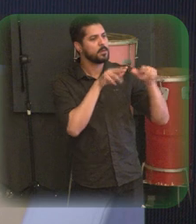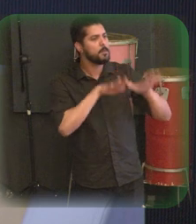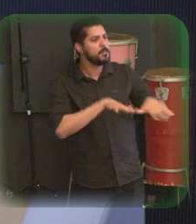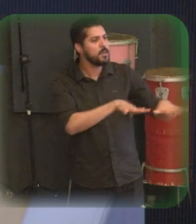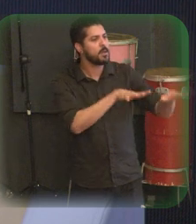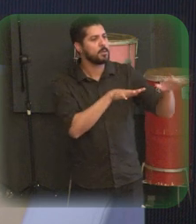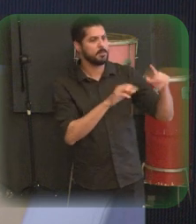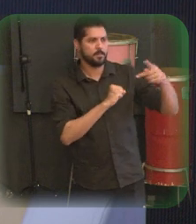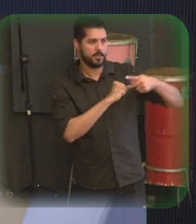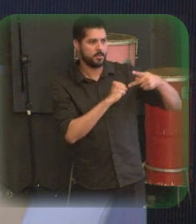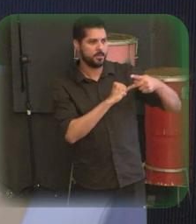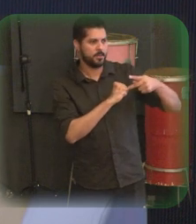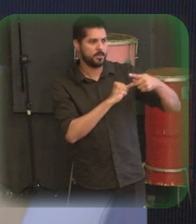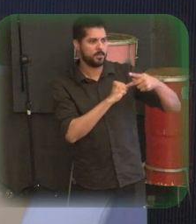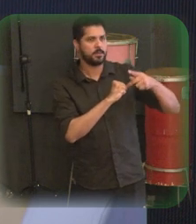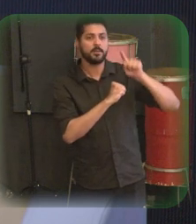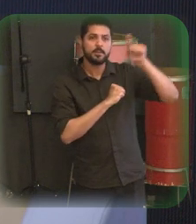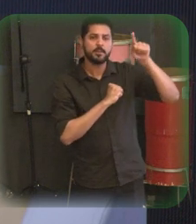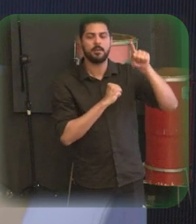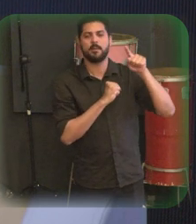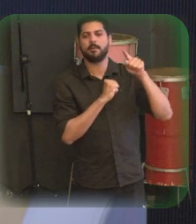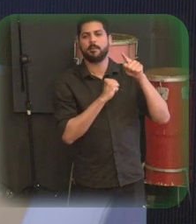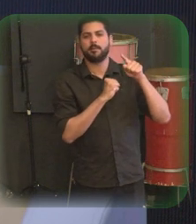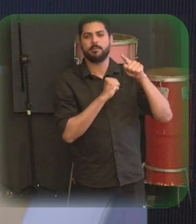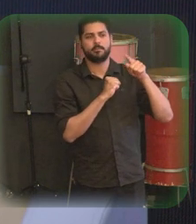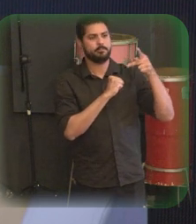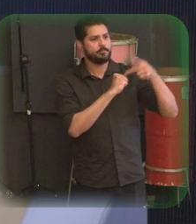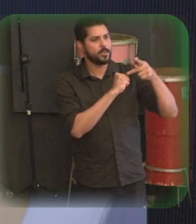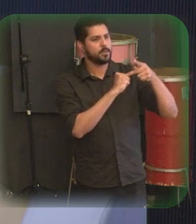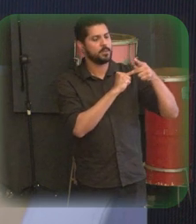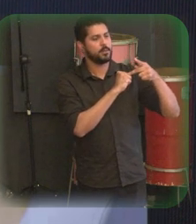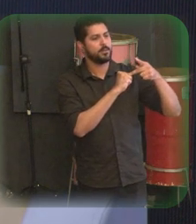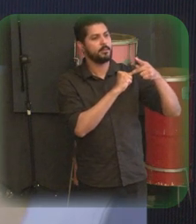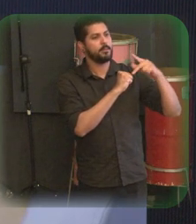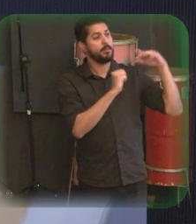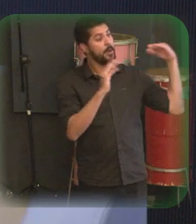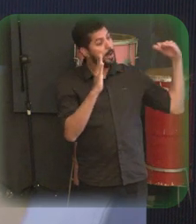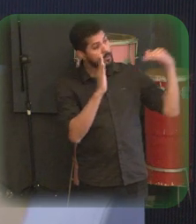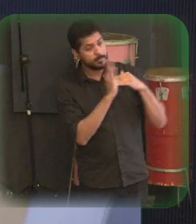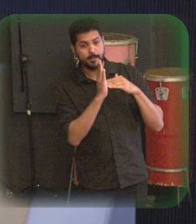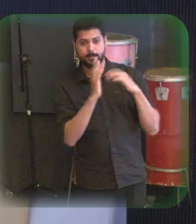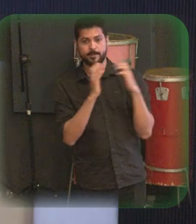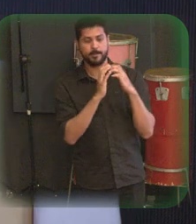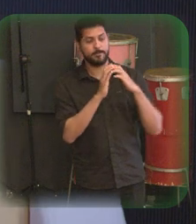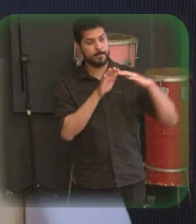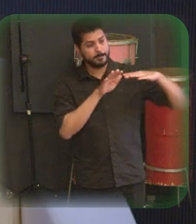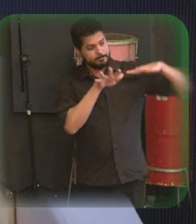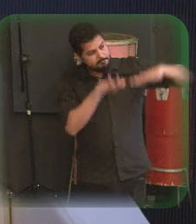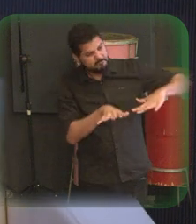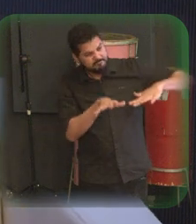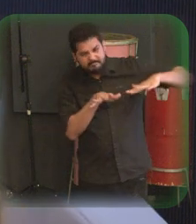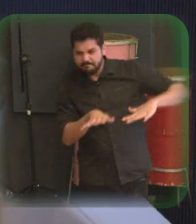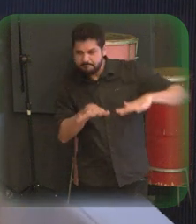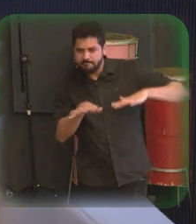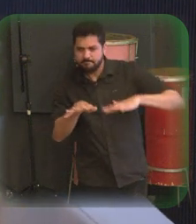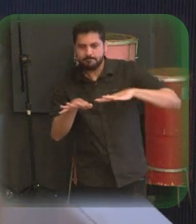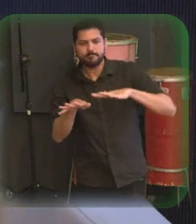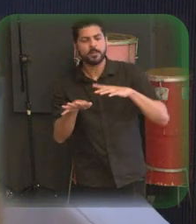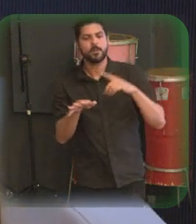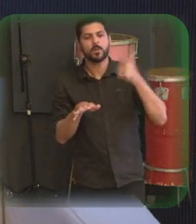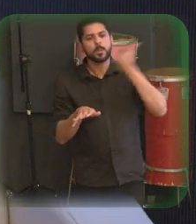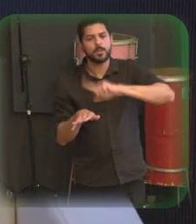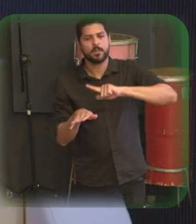extremo de Pernambuco, até o Recife, para tentar fazer acontecer o julgamento do assassinato da filha